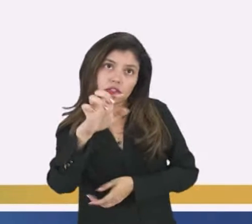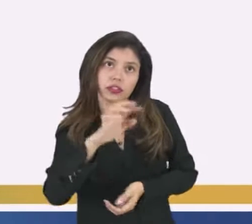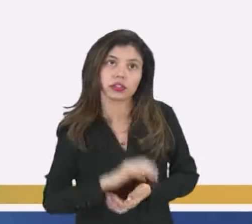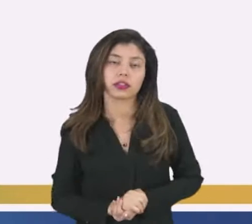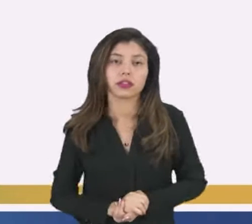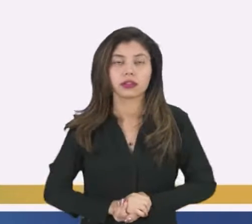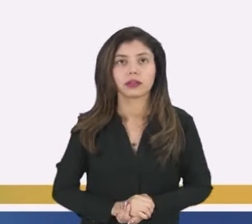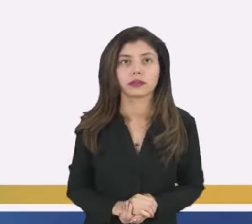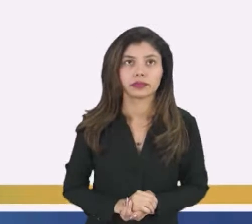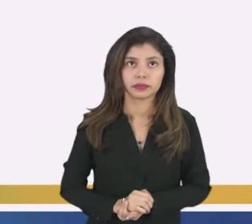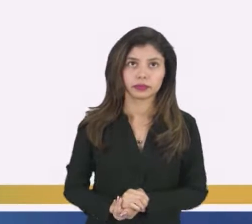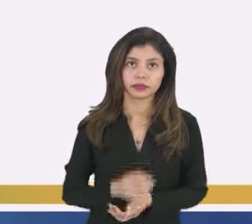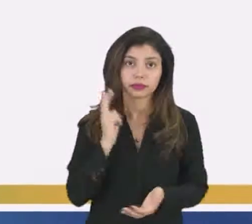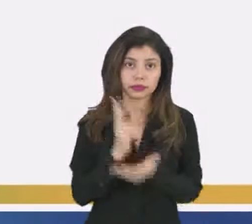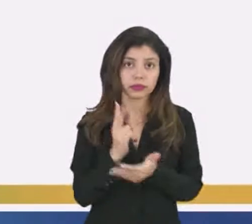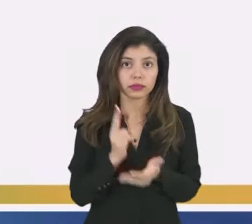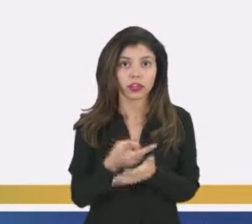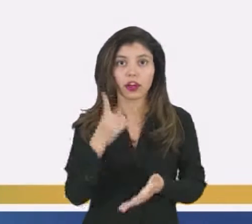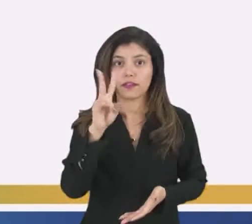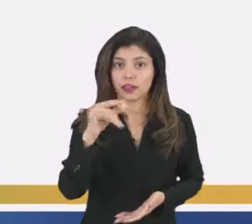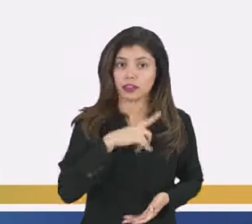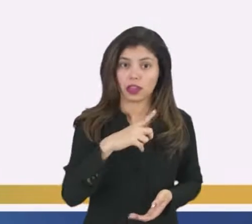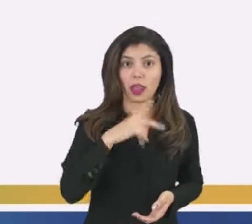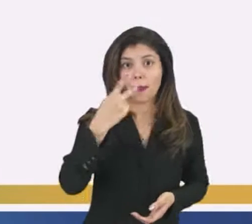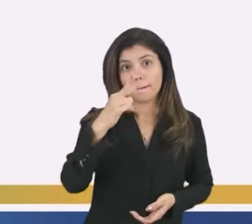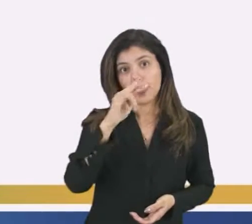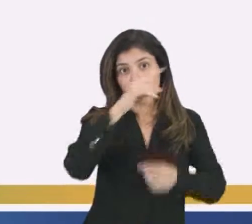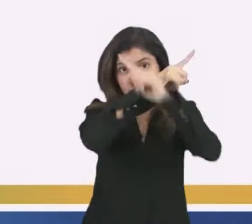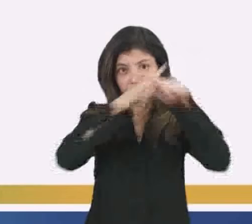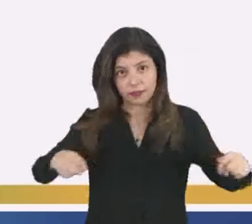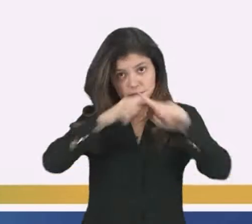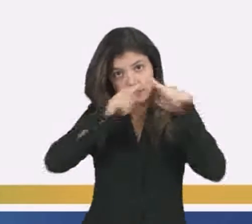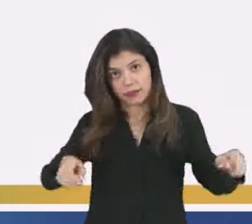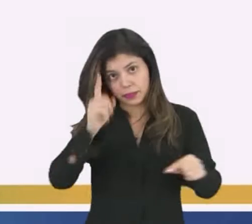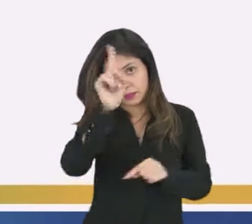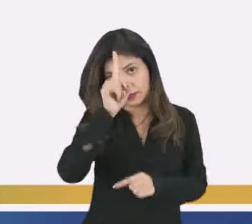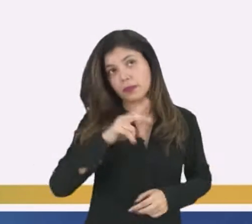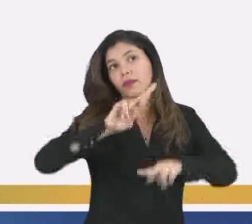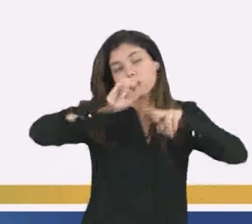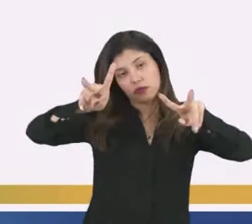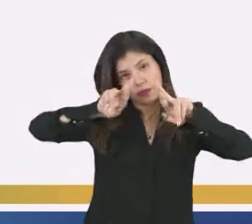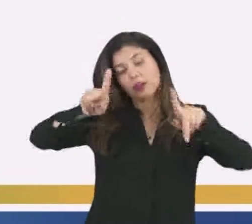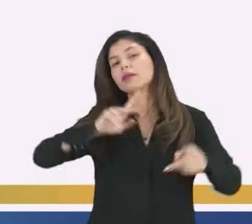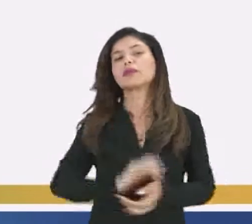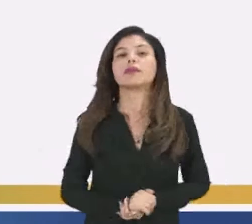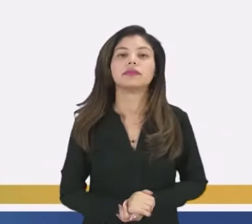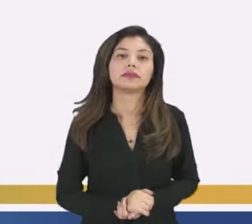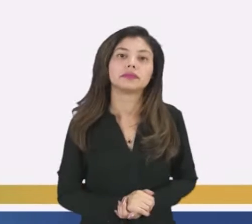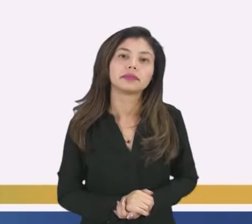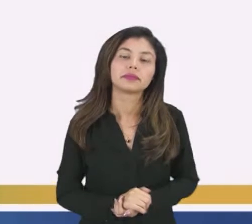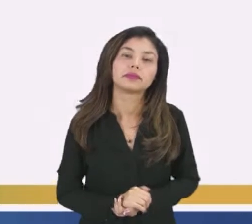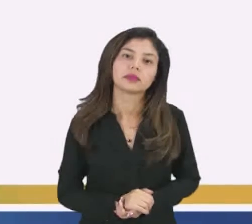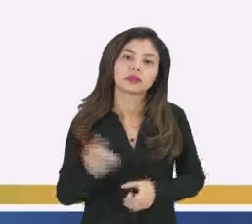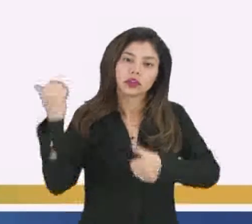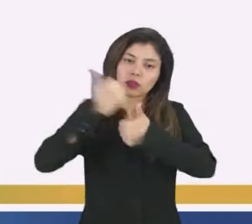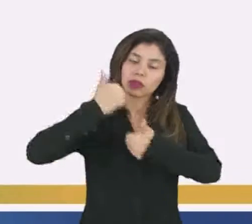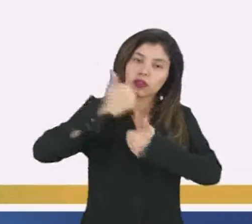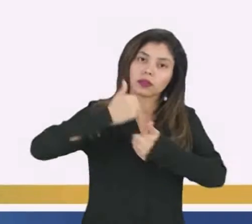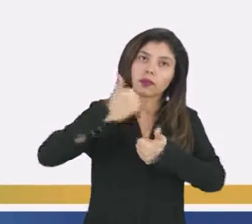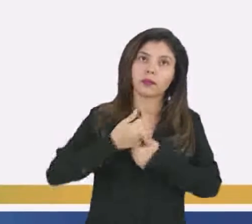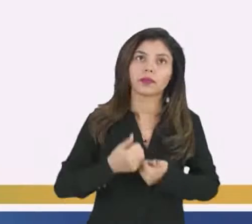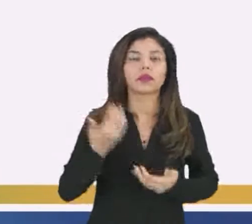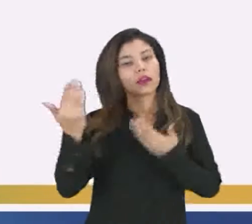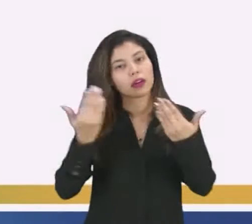quê? Concorrentes, tá? Elas não serão perpendiculares, tá? É só a gente poder ter essa definição para substituir